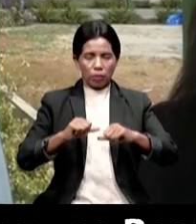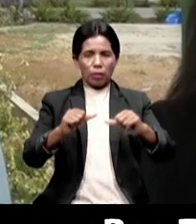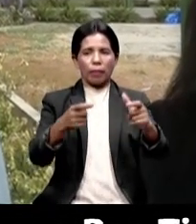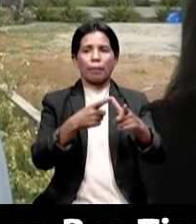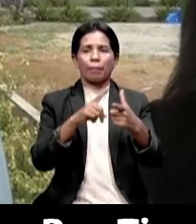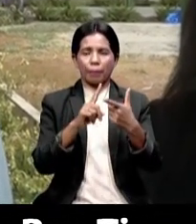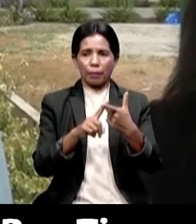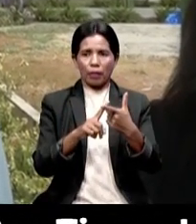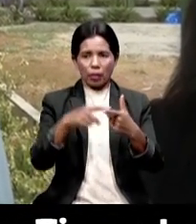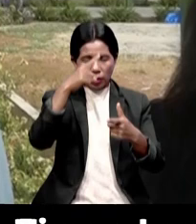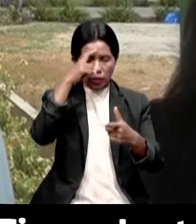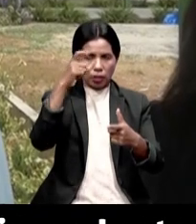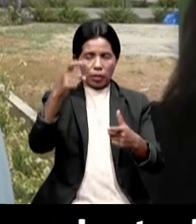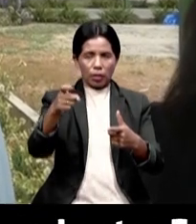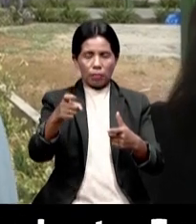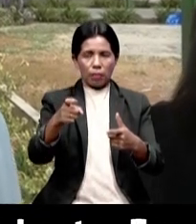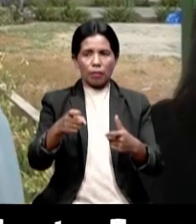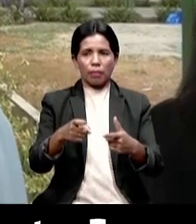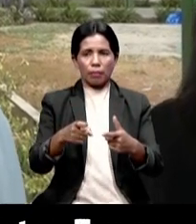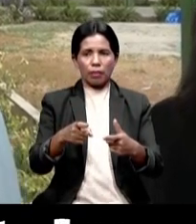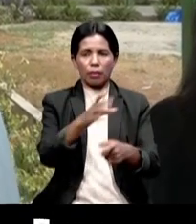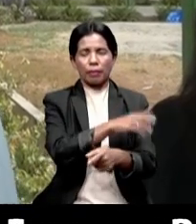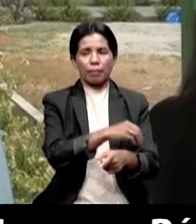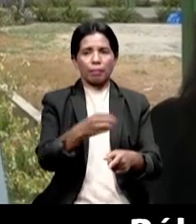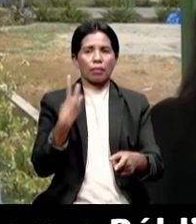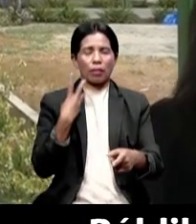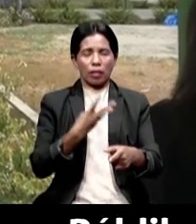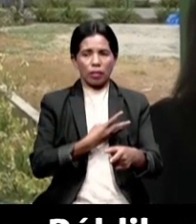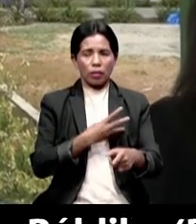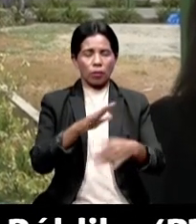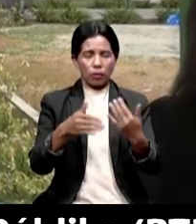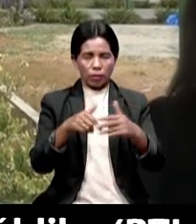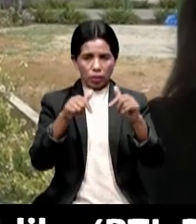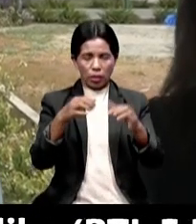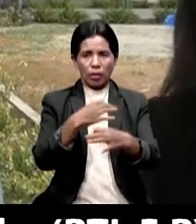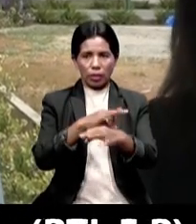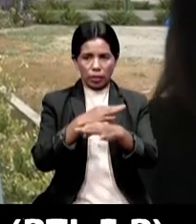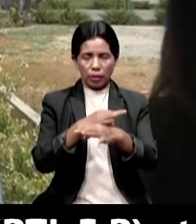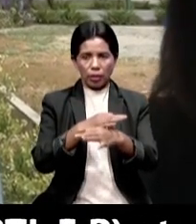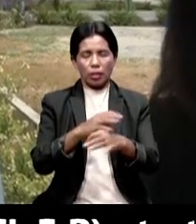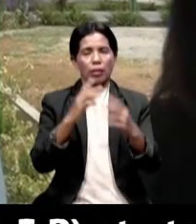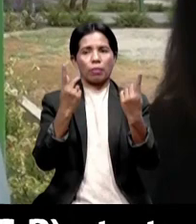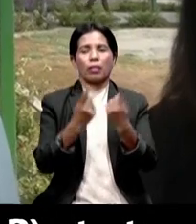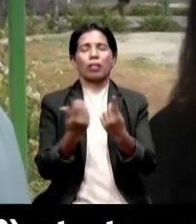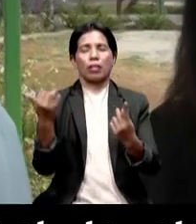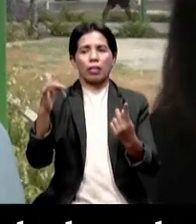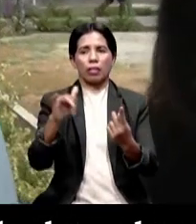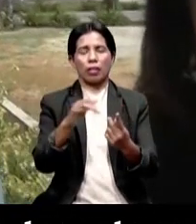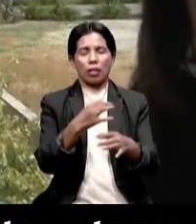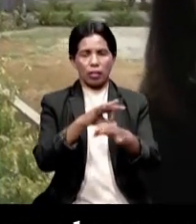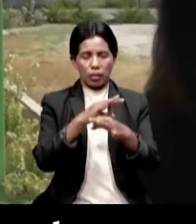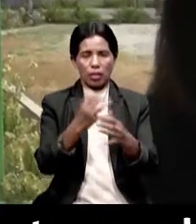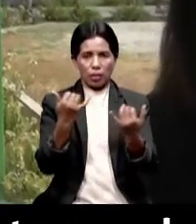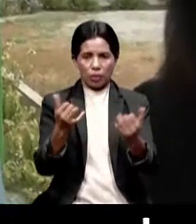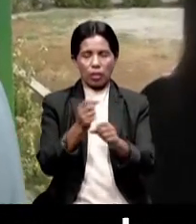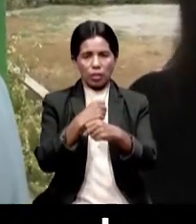mas a tamba bomba né falha avaria agora e né outro tu né ela dia a companhia ida né bem maca narsam agora né